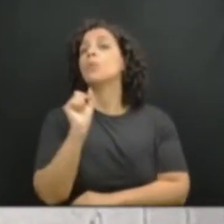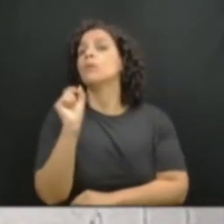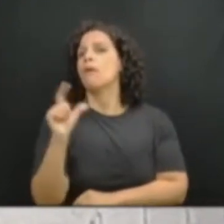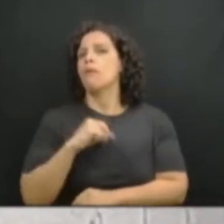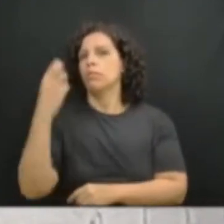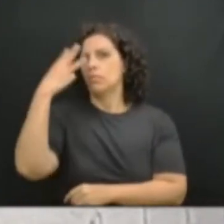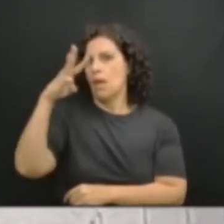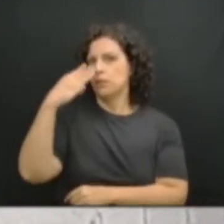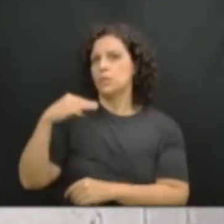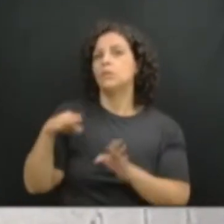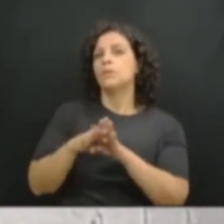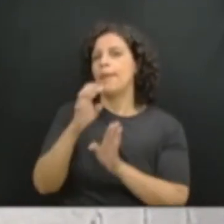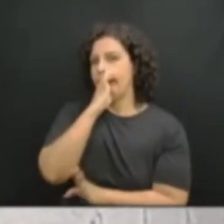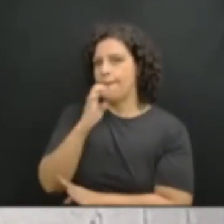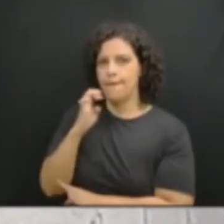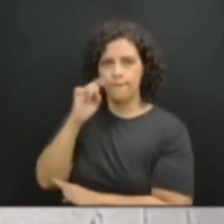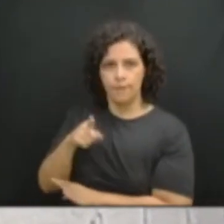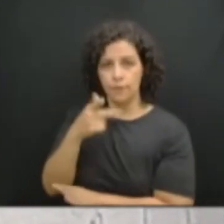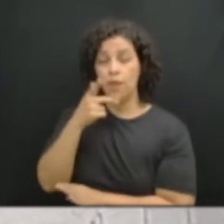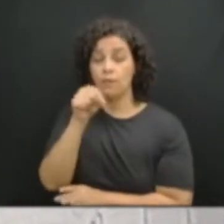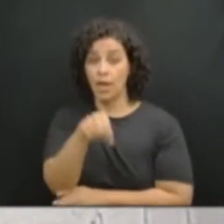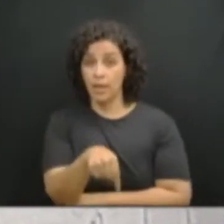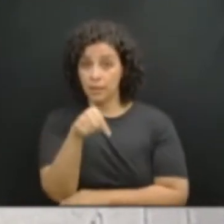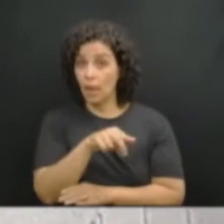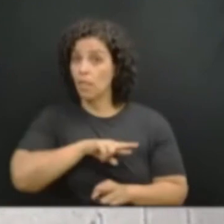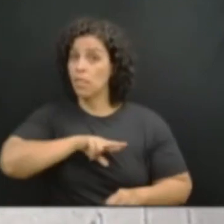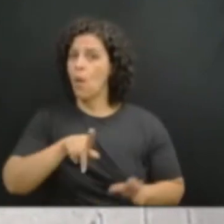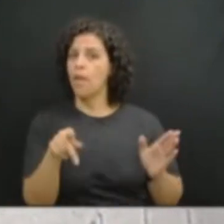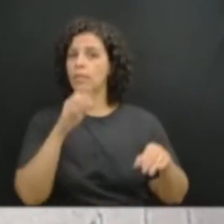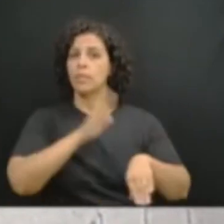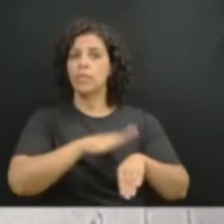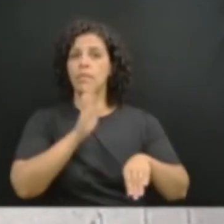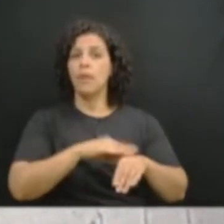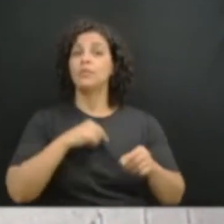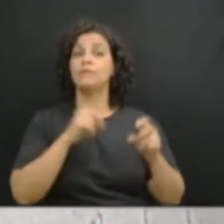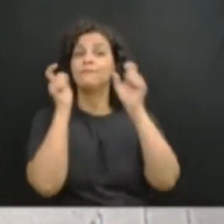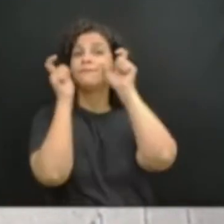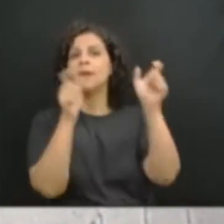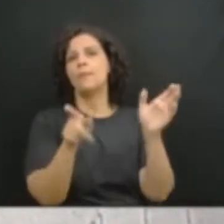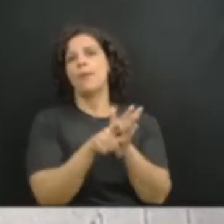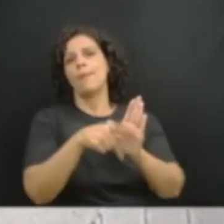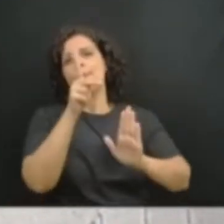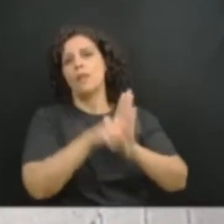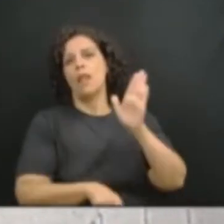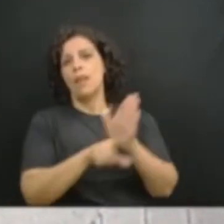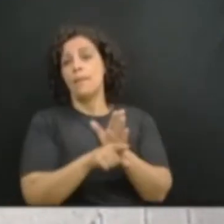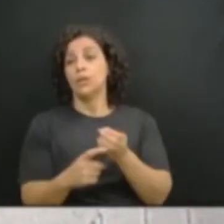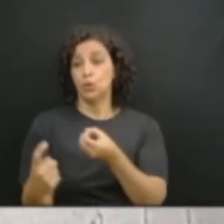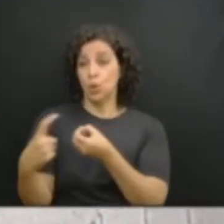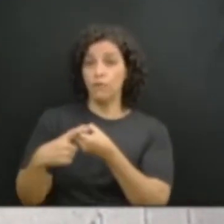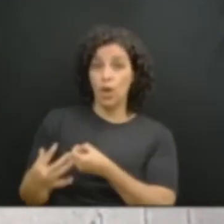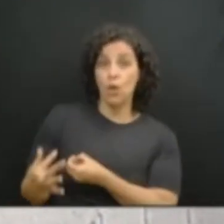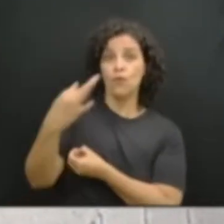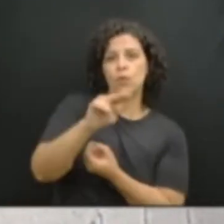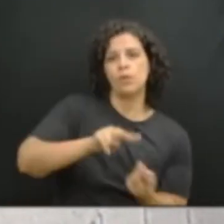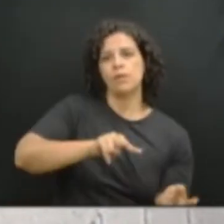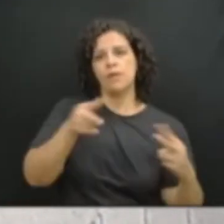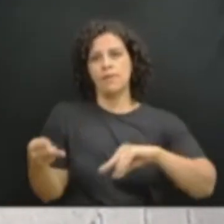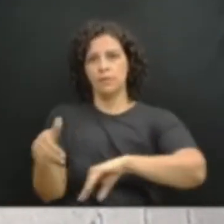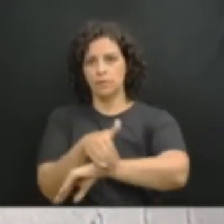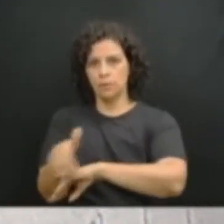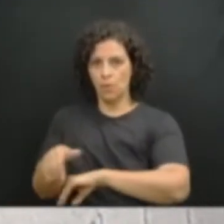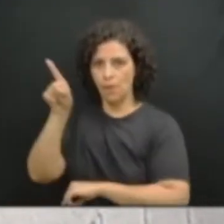deputado Tercílio, deputado Evandro, era que aquilo não era o momento de contemplar. Mas que no convênio da delegação das